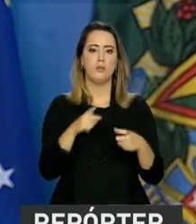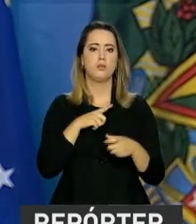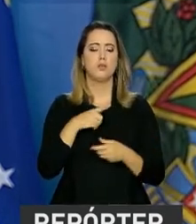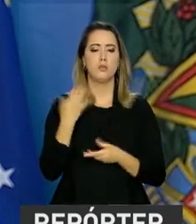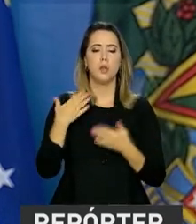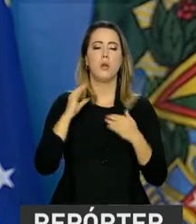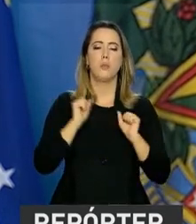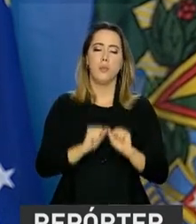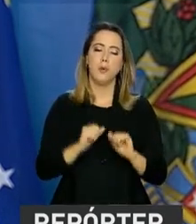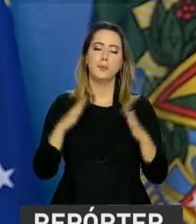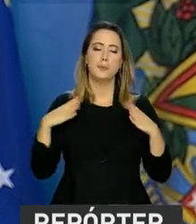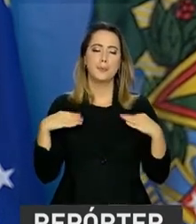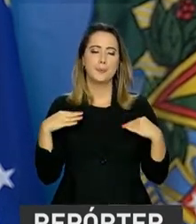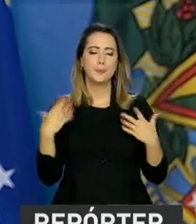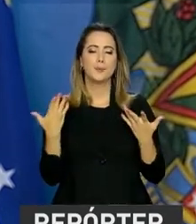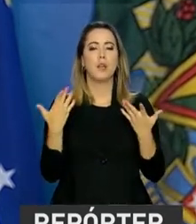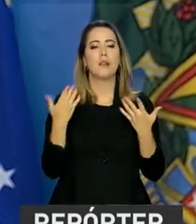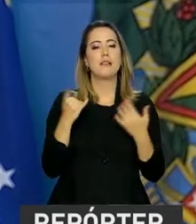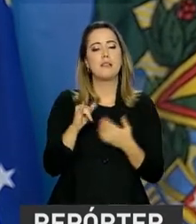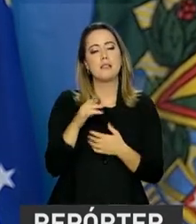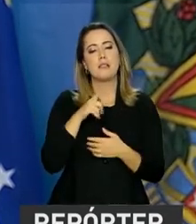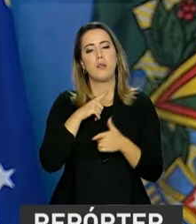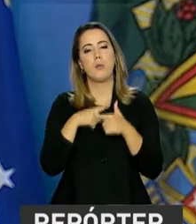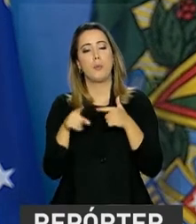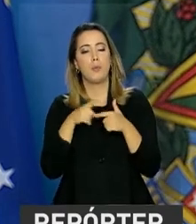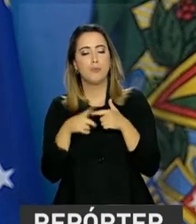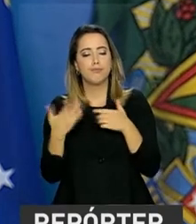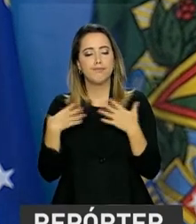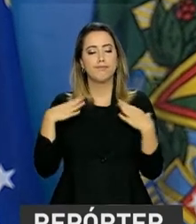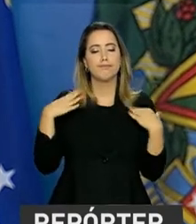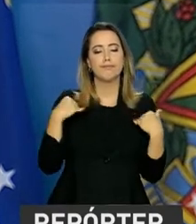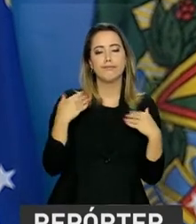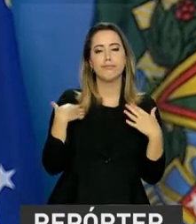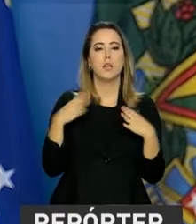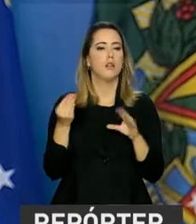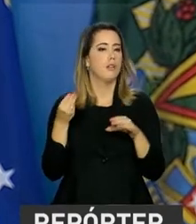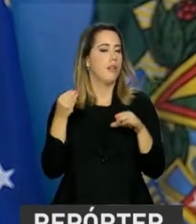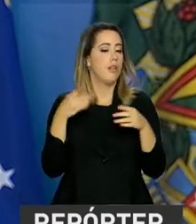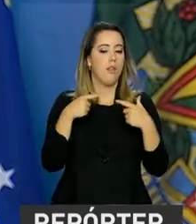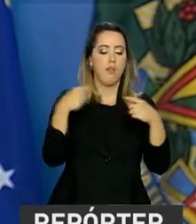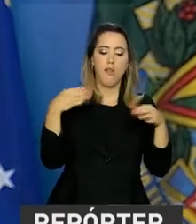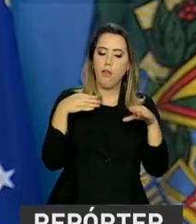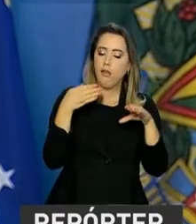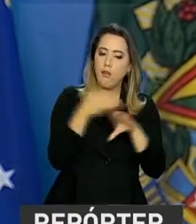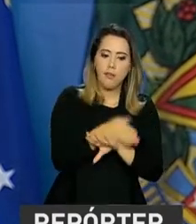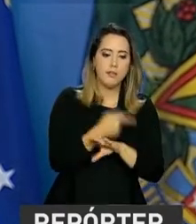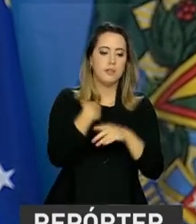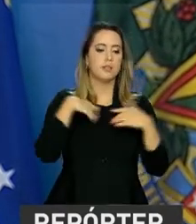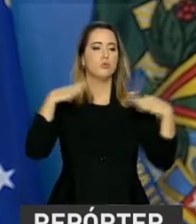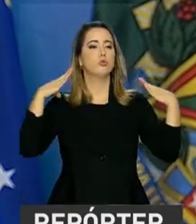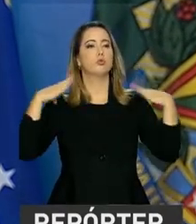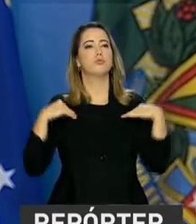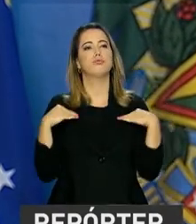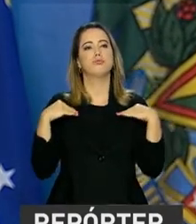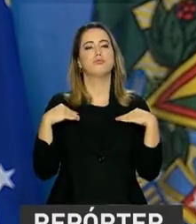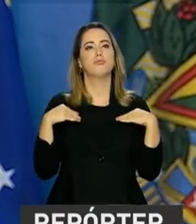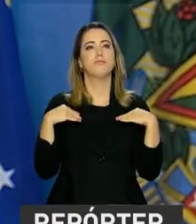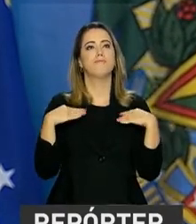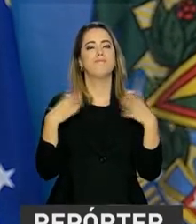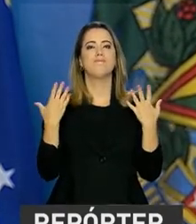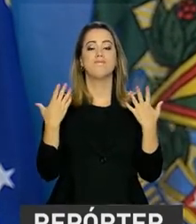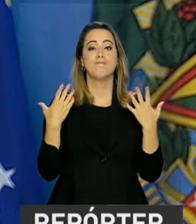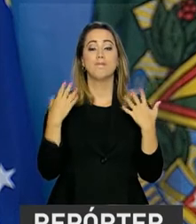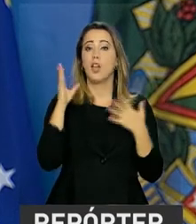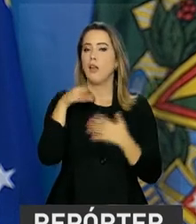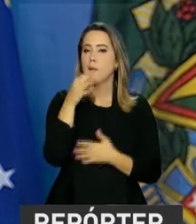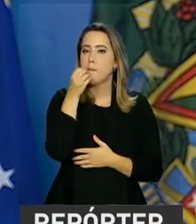possa repousar das eventuais angústias do dia, gruras do dia, isso é extremamente confortável. Então, eu